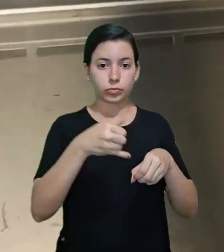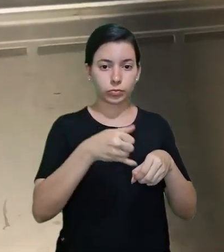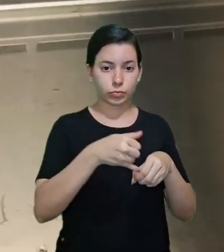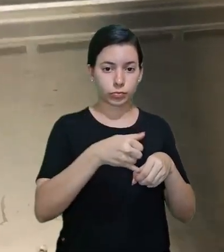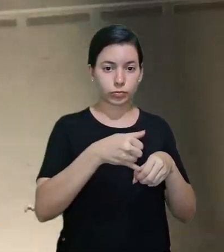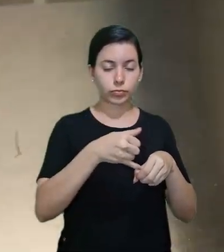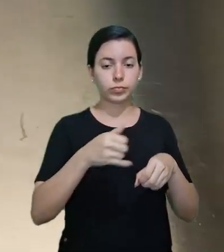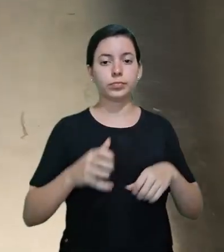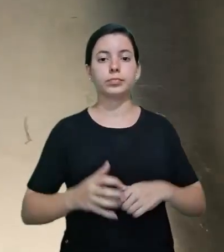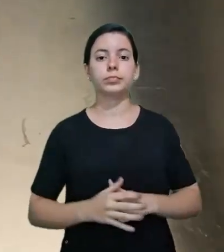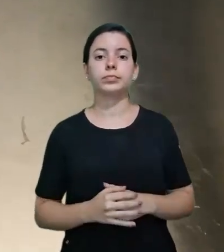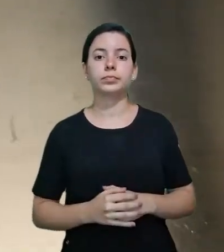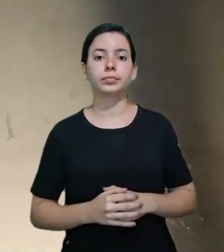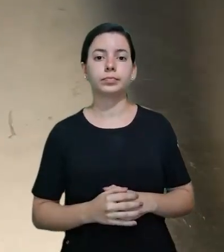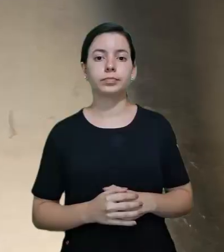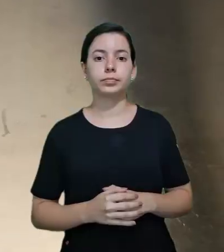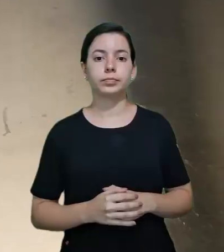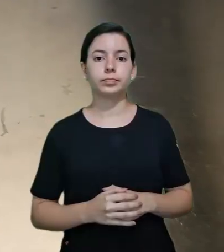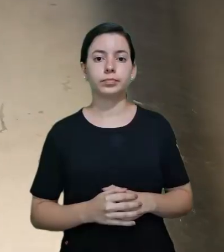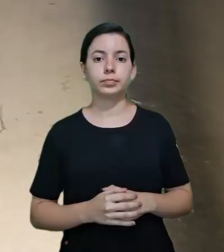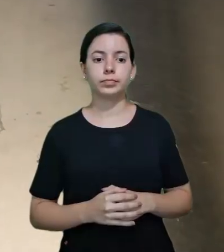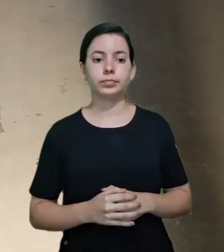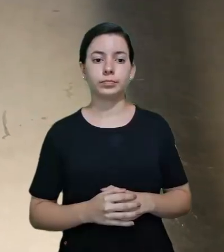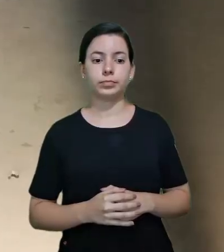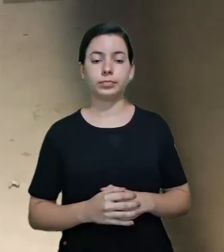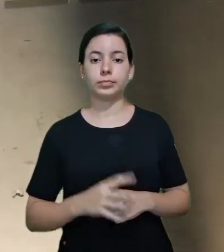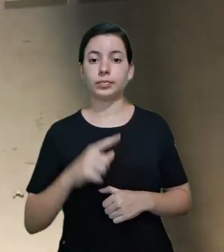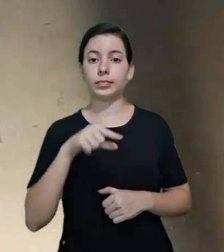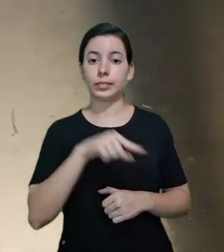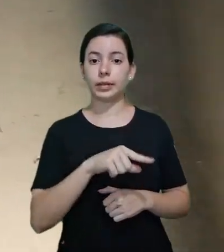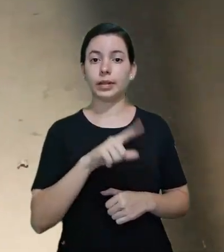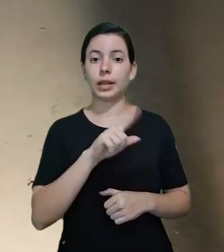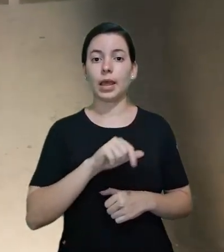e colocá-la no tubo que contém caldo.